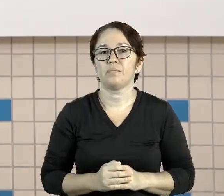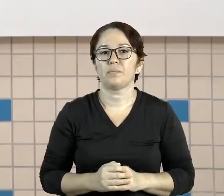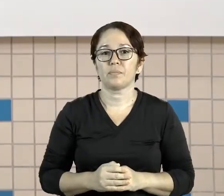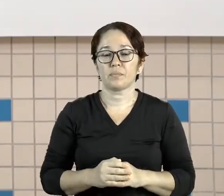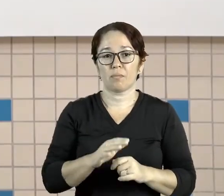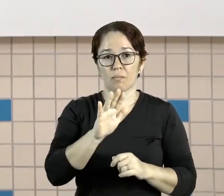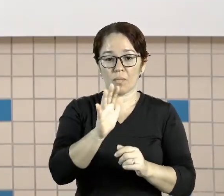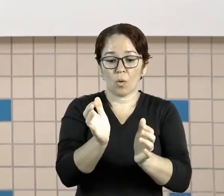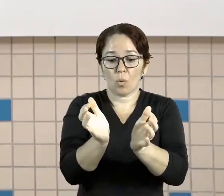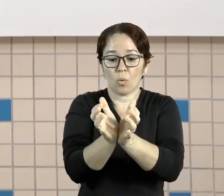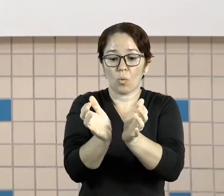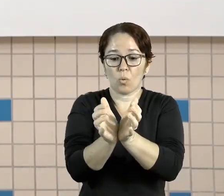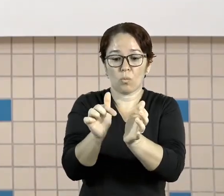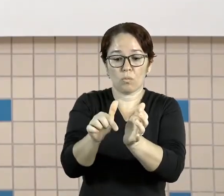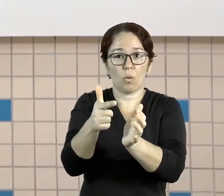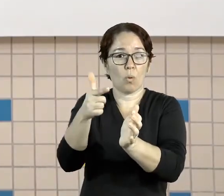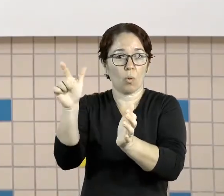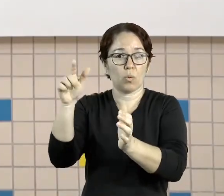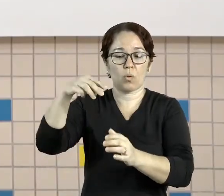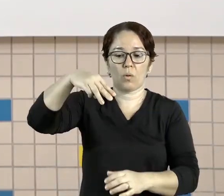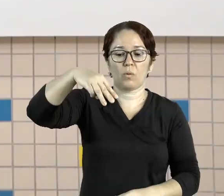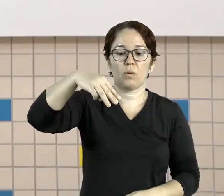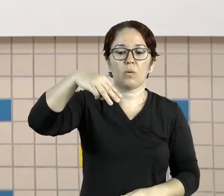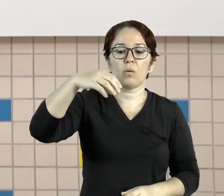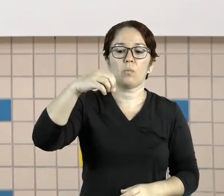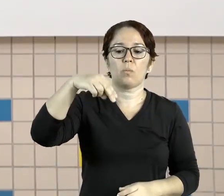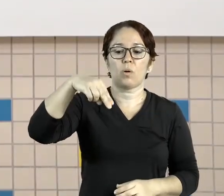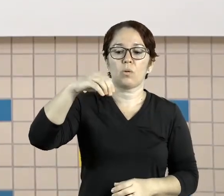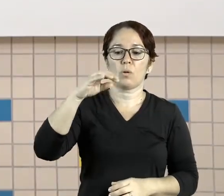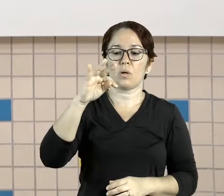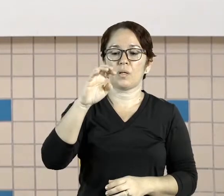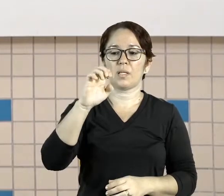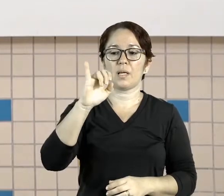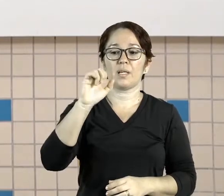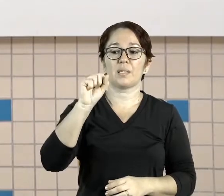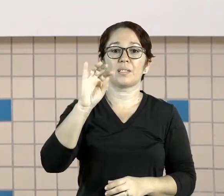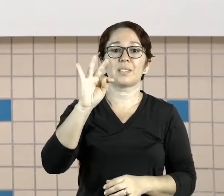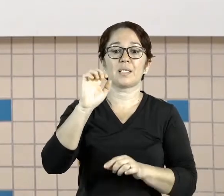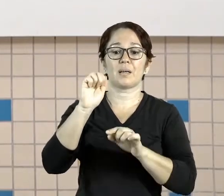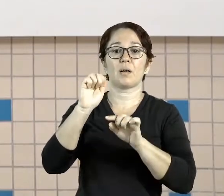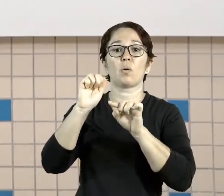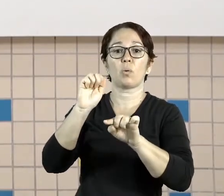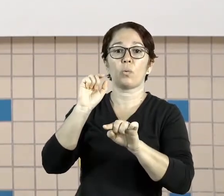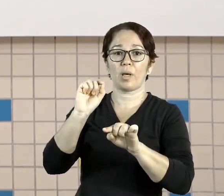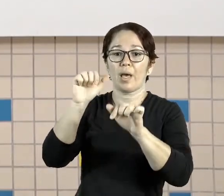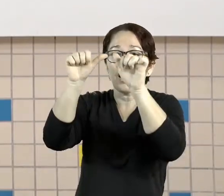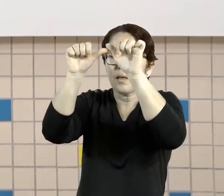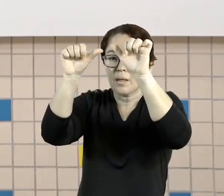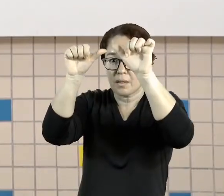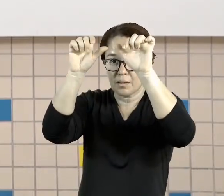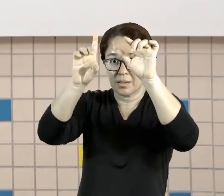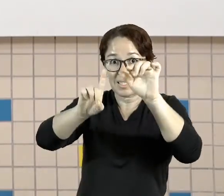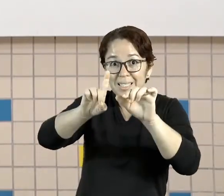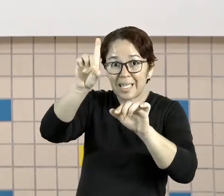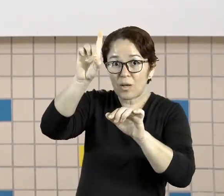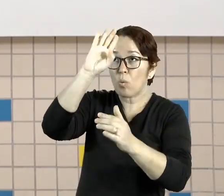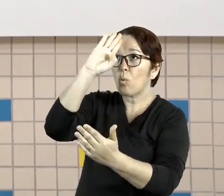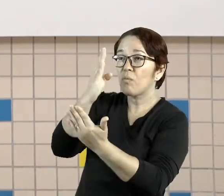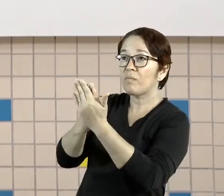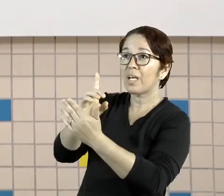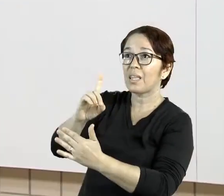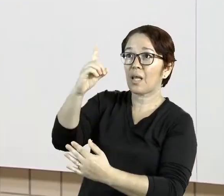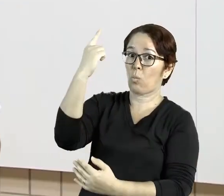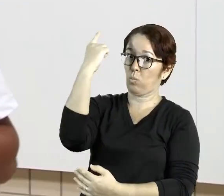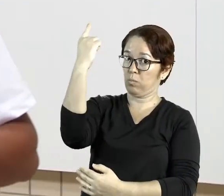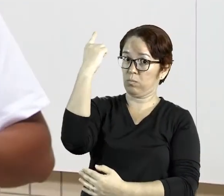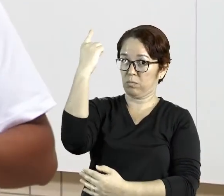Monoteísta, Então, monoteísta é aquele que acredita apenas em um Deus. Já os maias eram politeístas, acreditavam em vários deuses. Então,